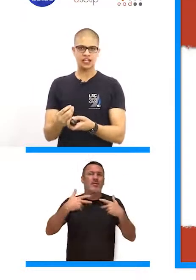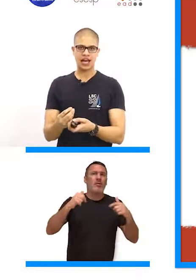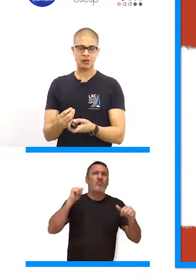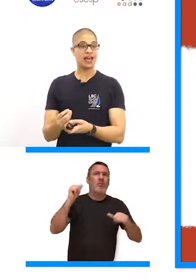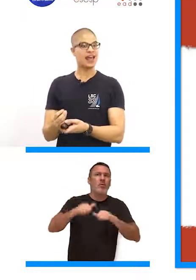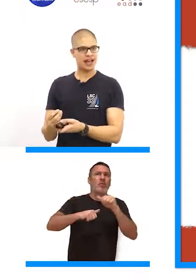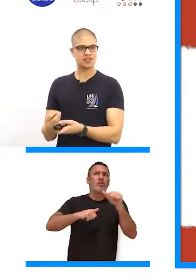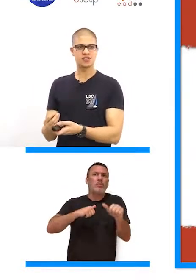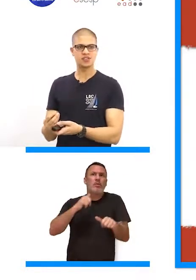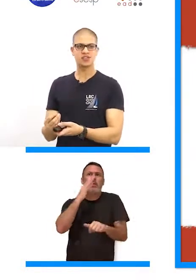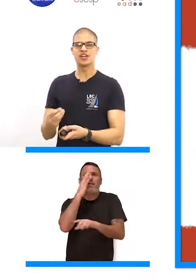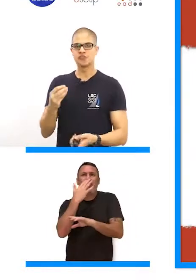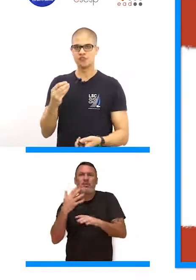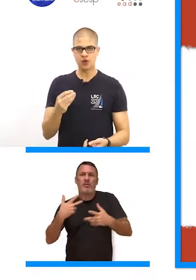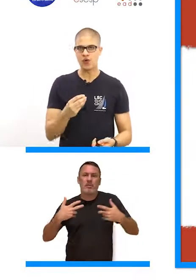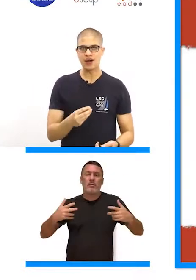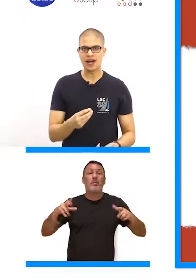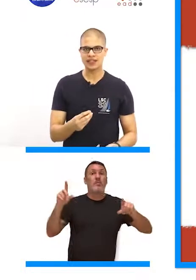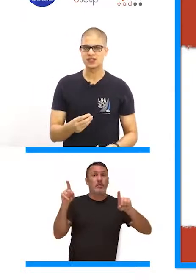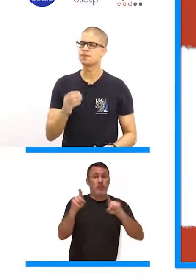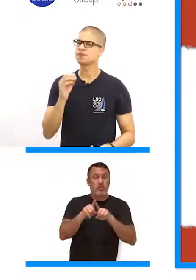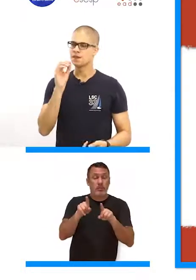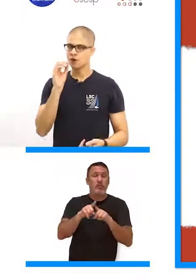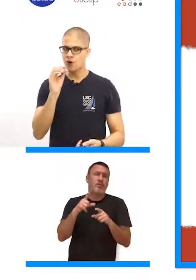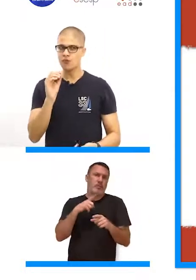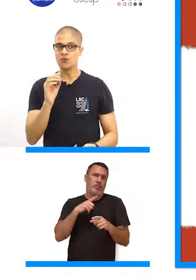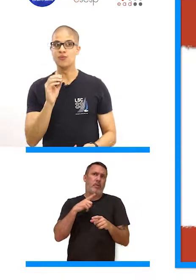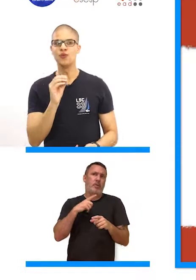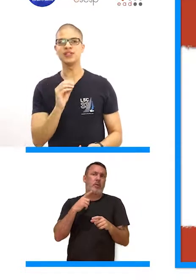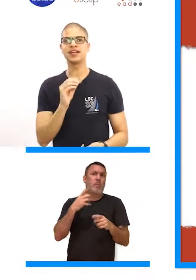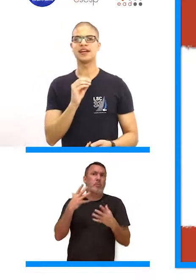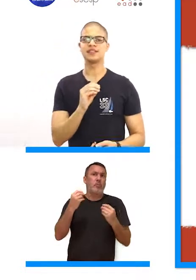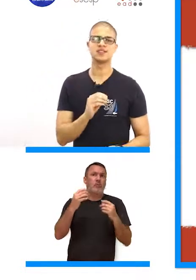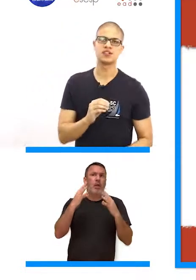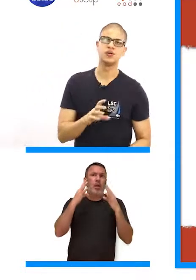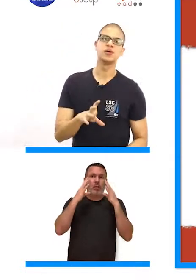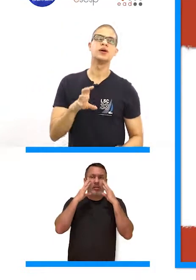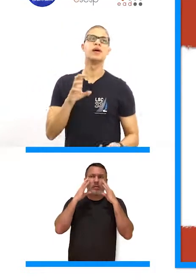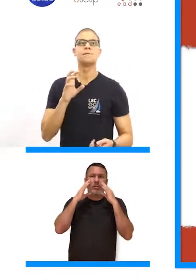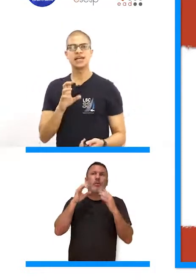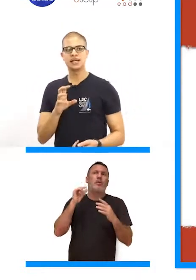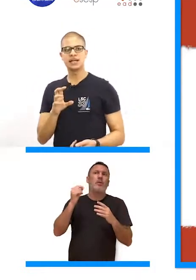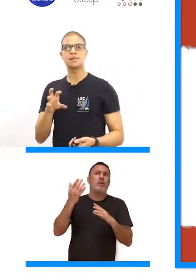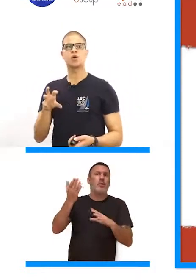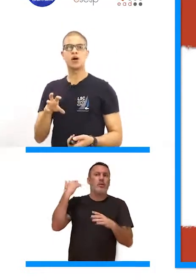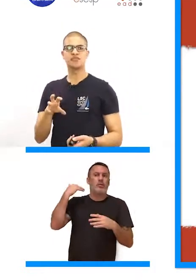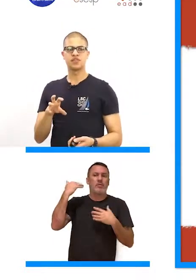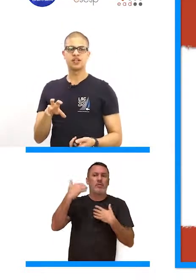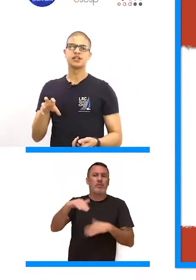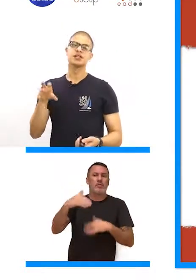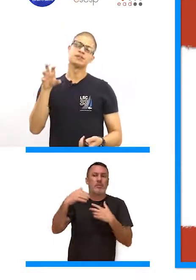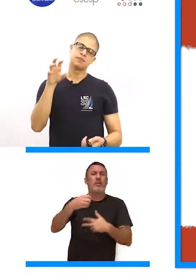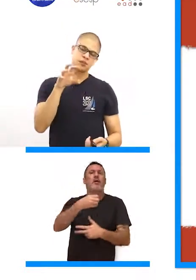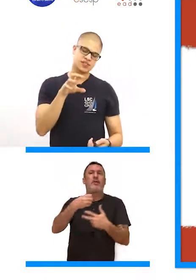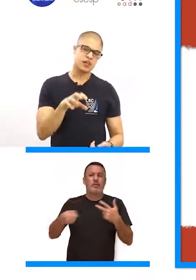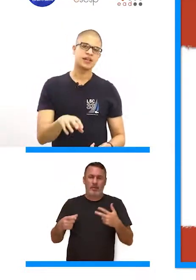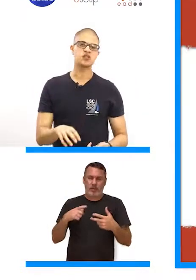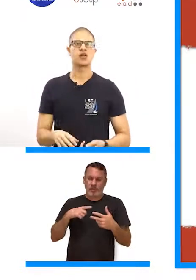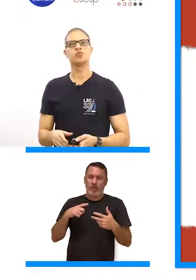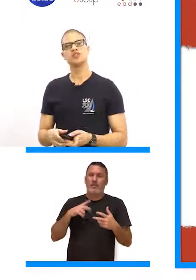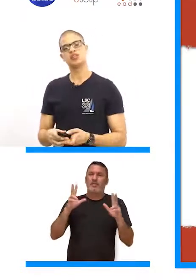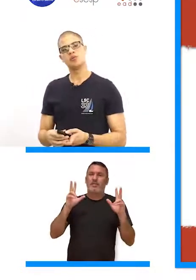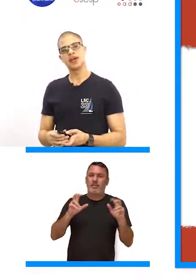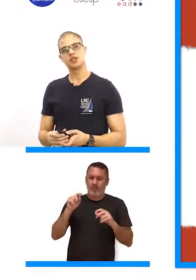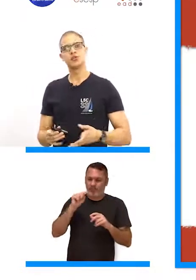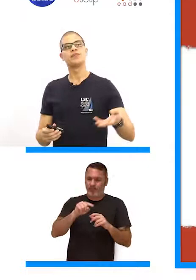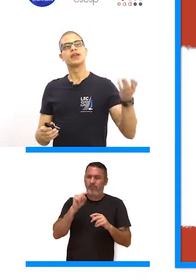e, claro, estas foram cobradas com muita atenção pela prova, pelo Exame